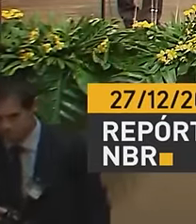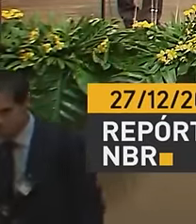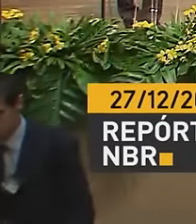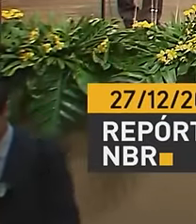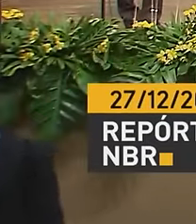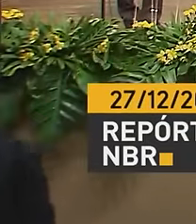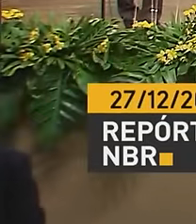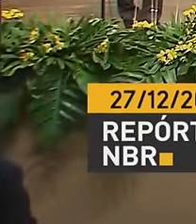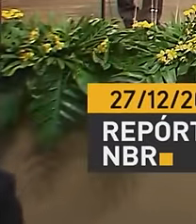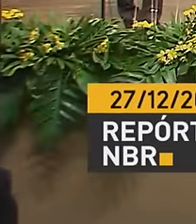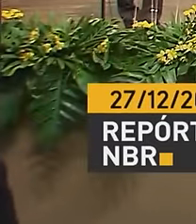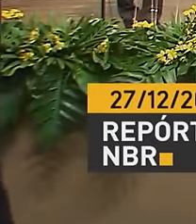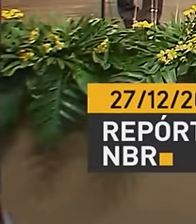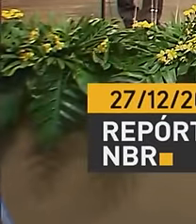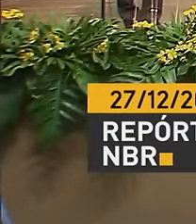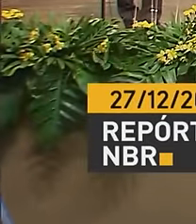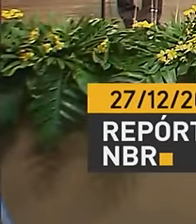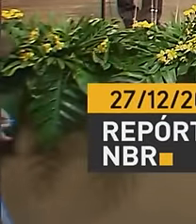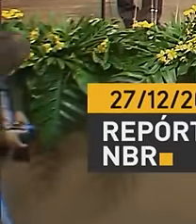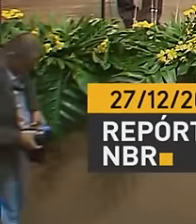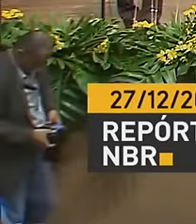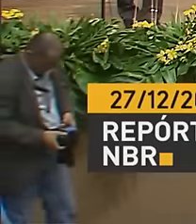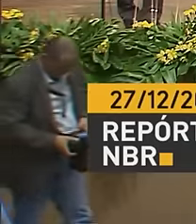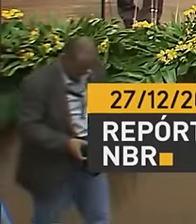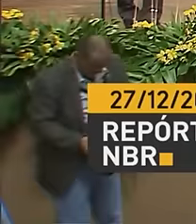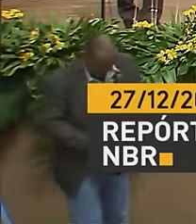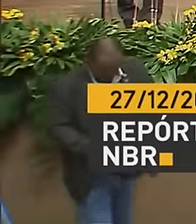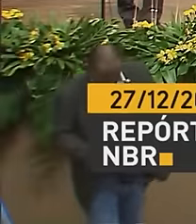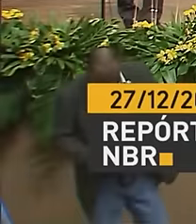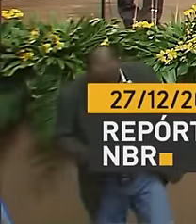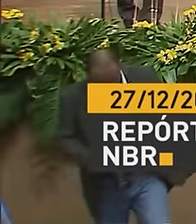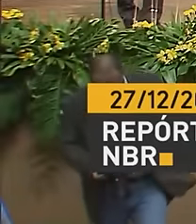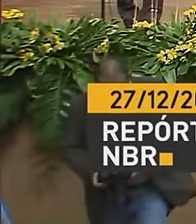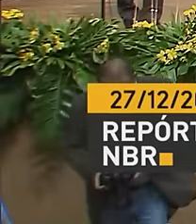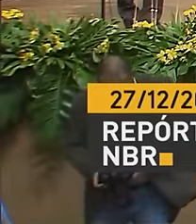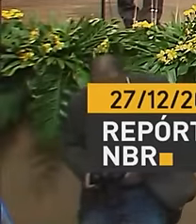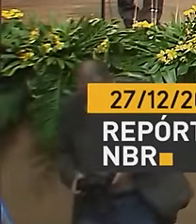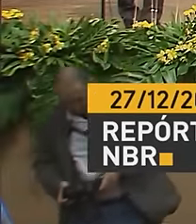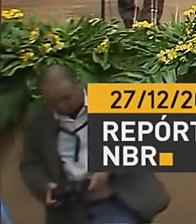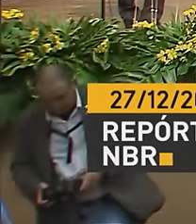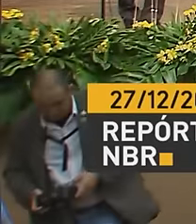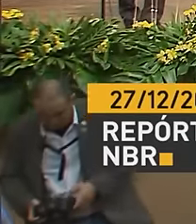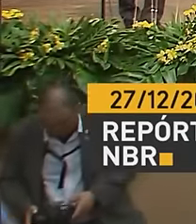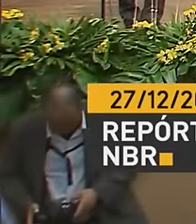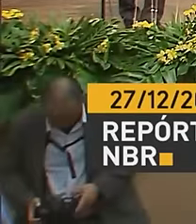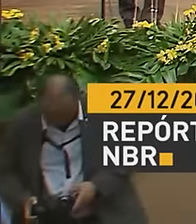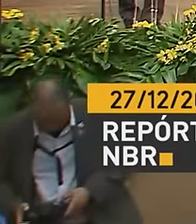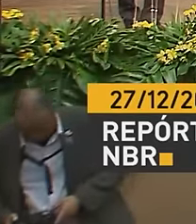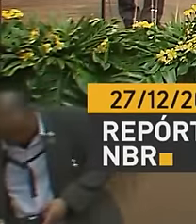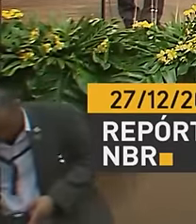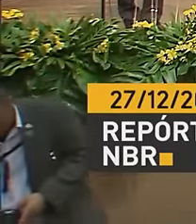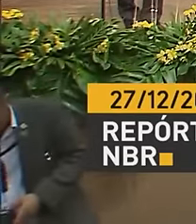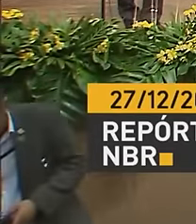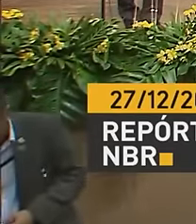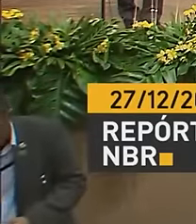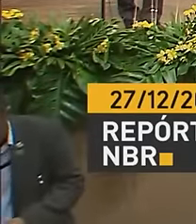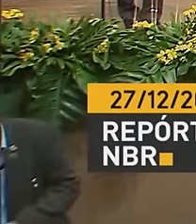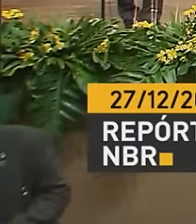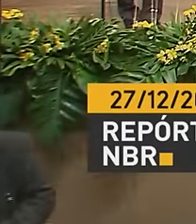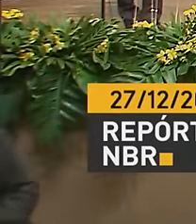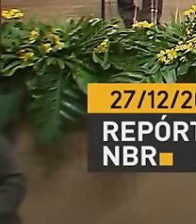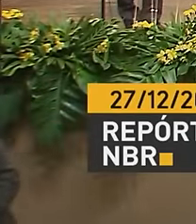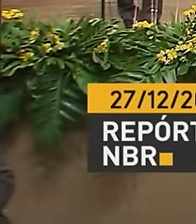ao tempo em que como alagoano agradecer a sua vinda Alagoas e o anúncio de obras